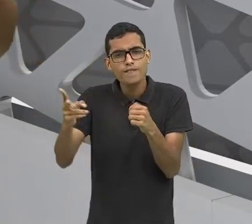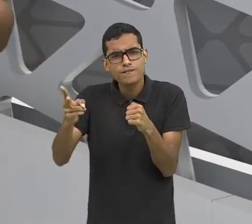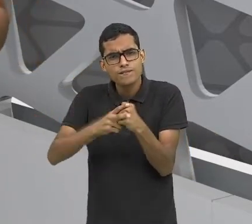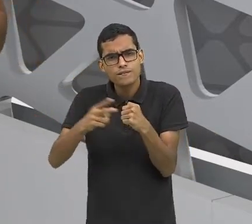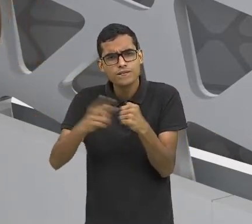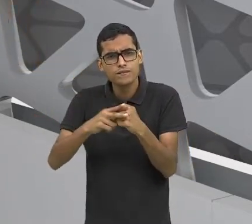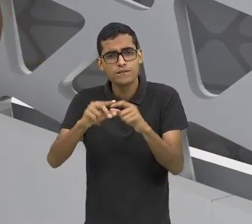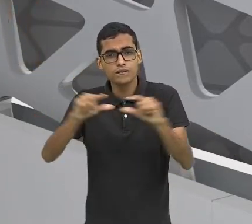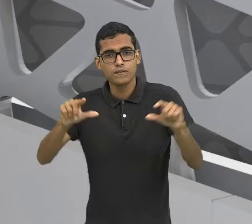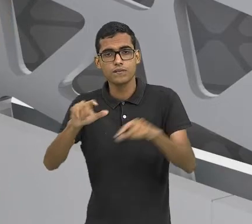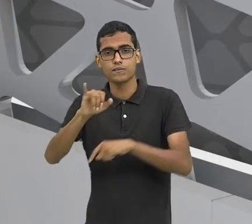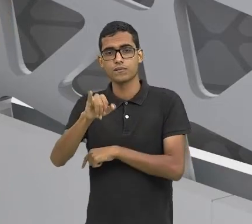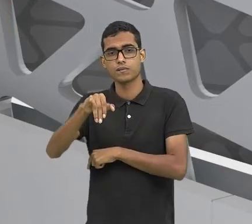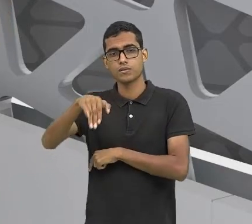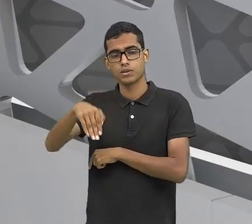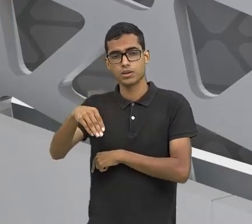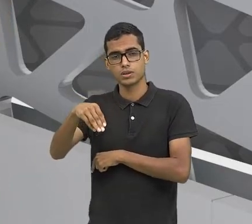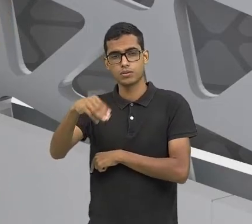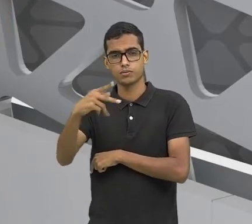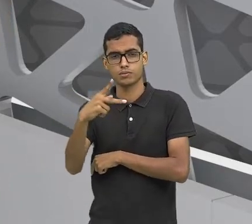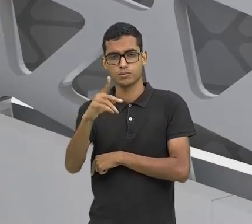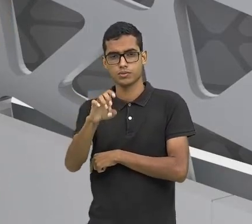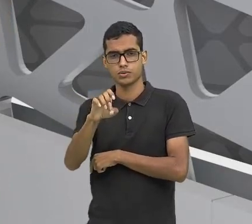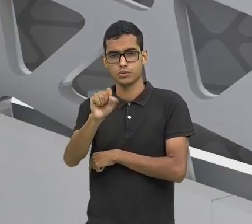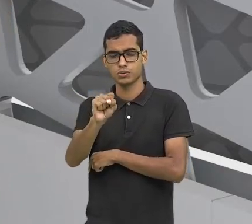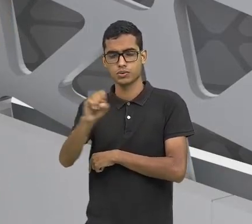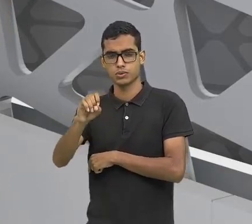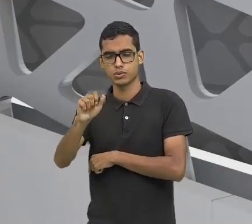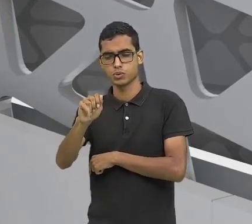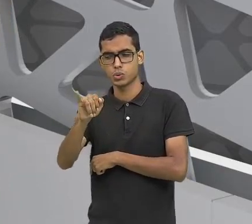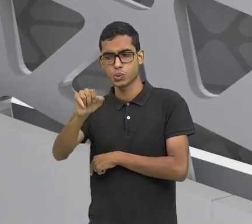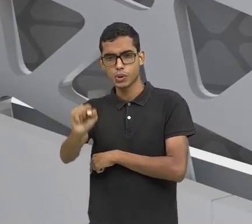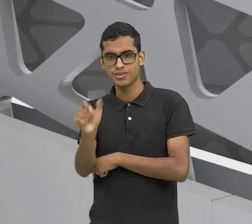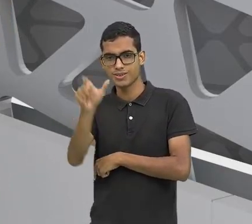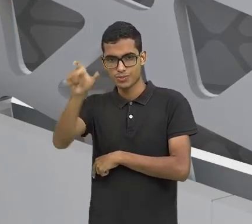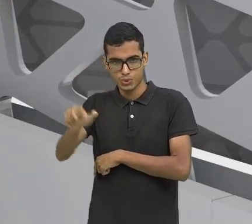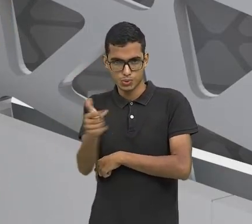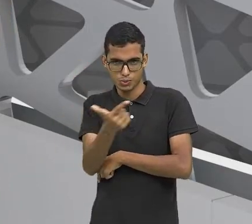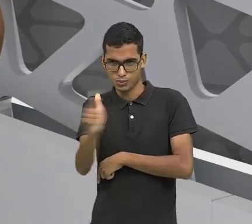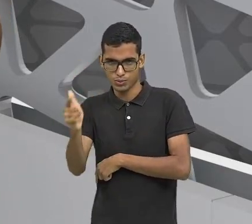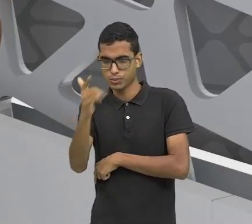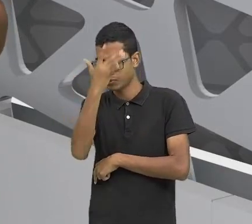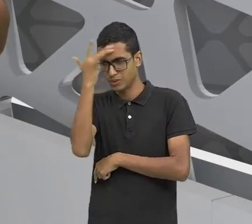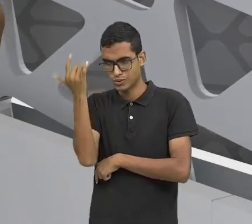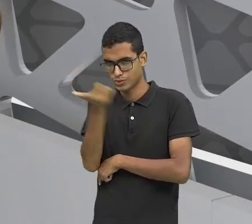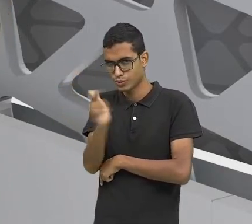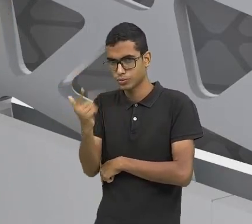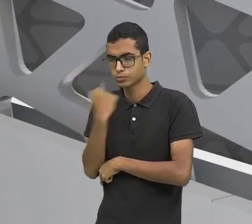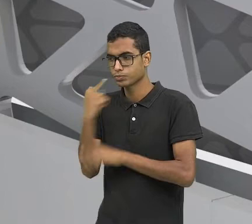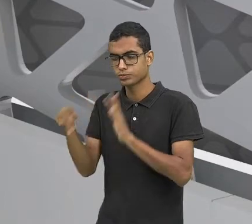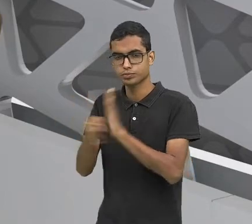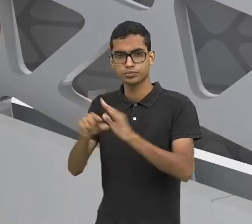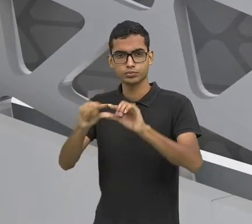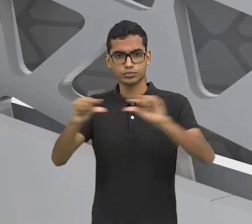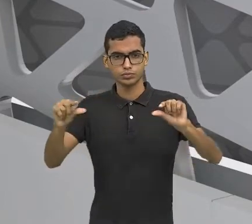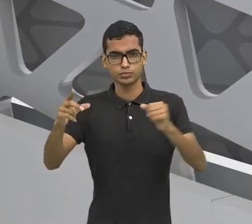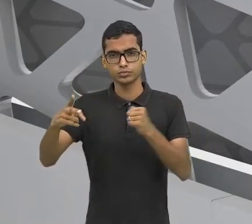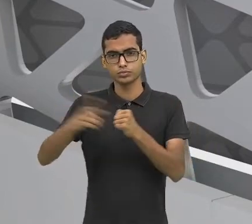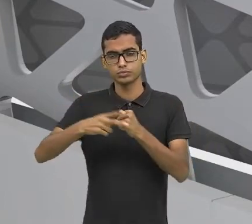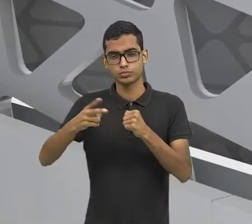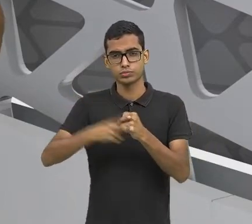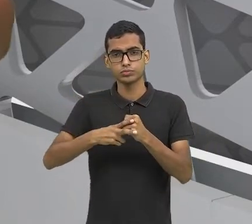com verbos que são impessoais. Então, nós vamos ter uma oração sem sujeito em orações que